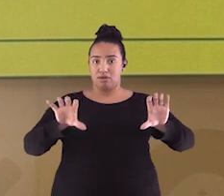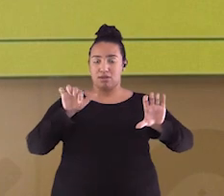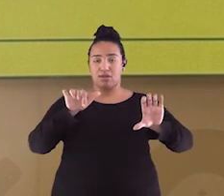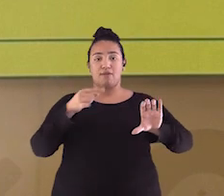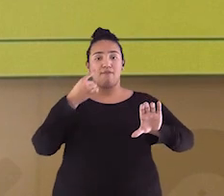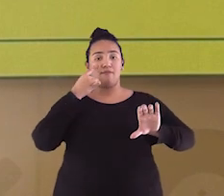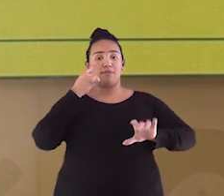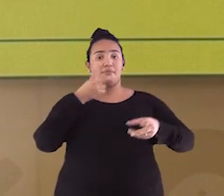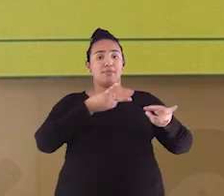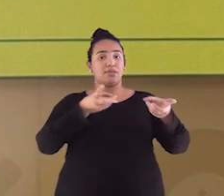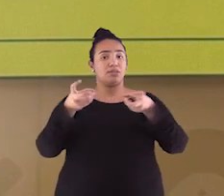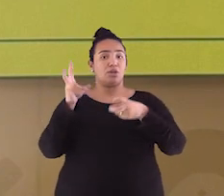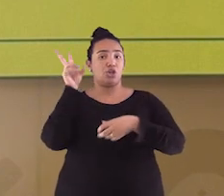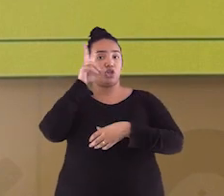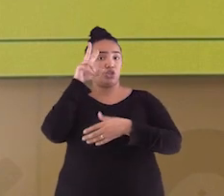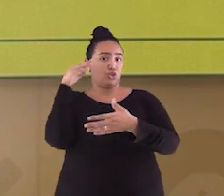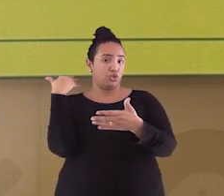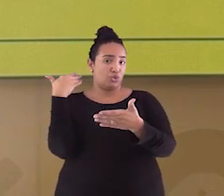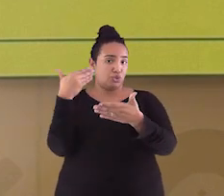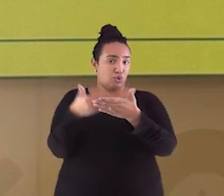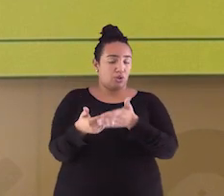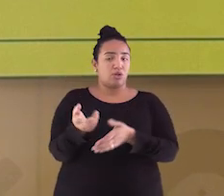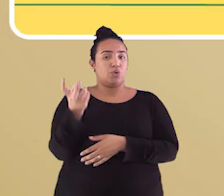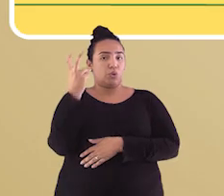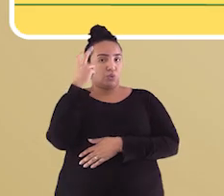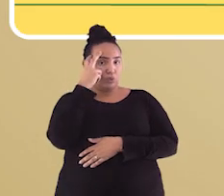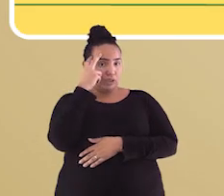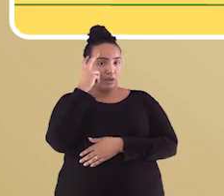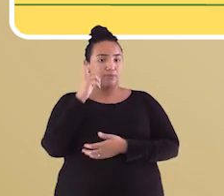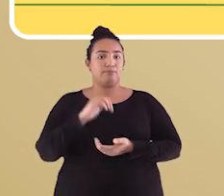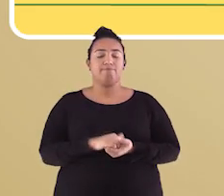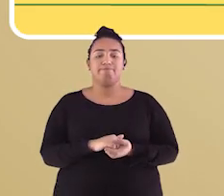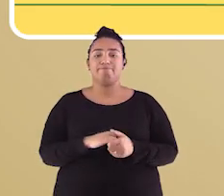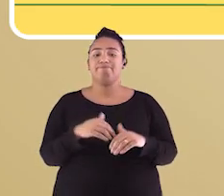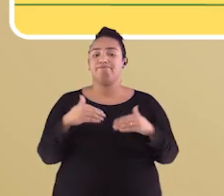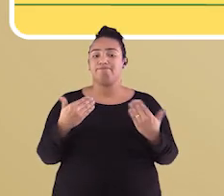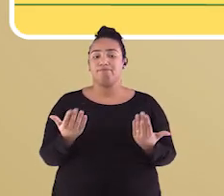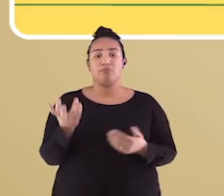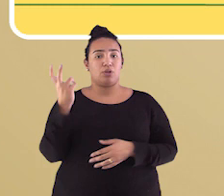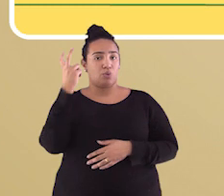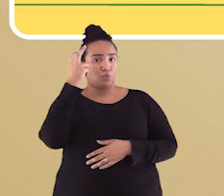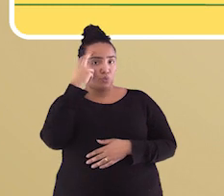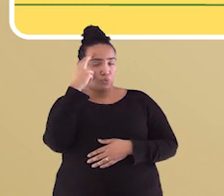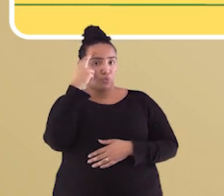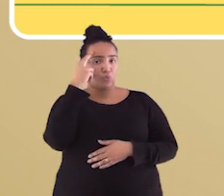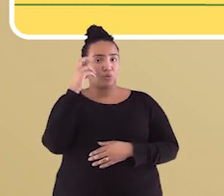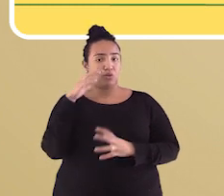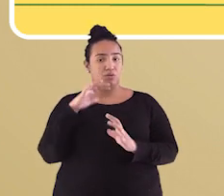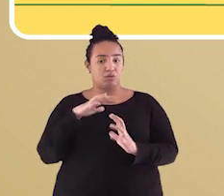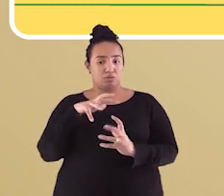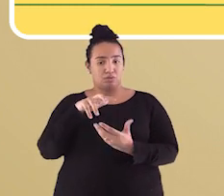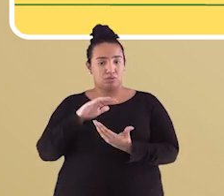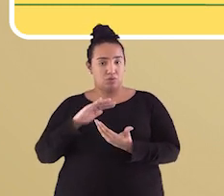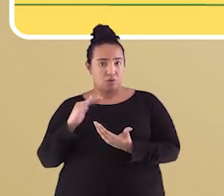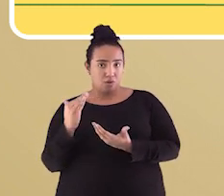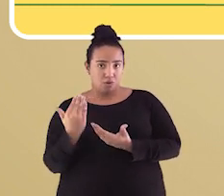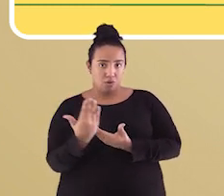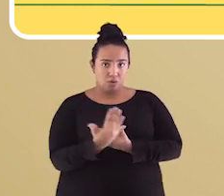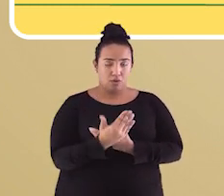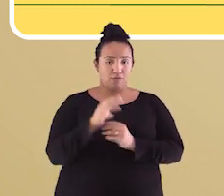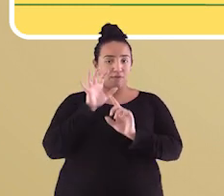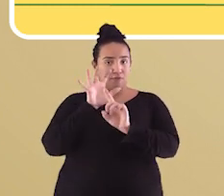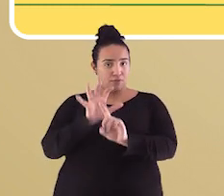vista muito mais histórico e cultural. A cultura e influência do mundo ocidental em uma